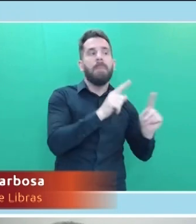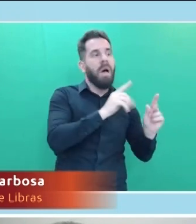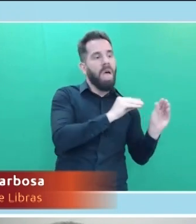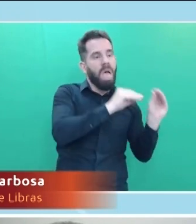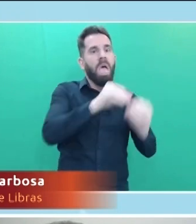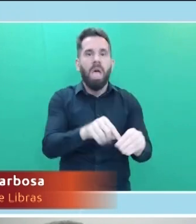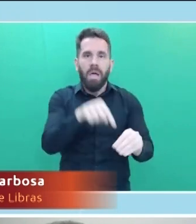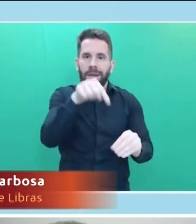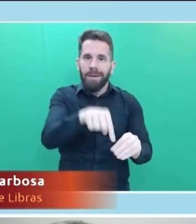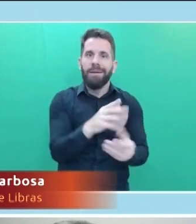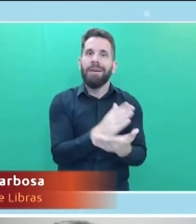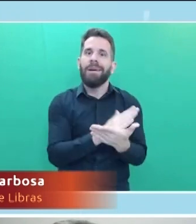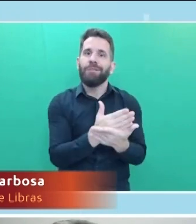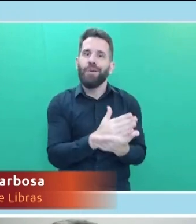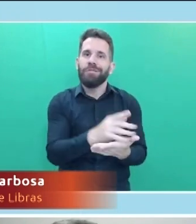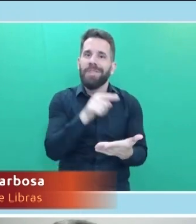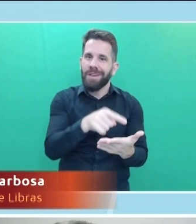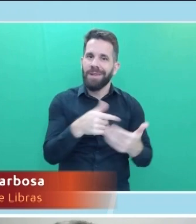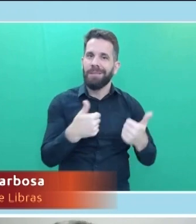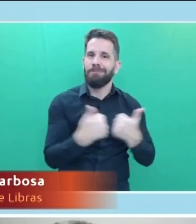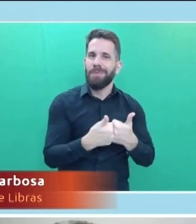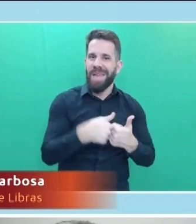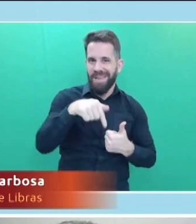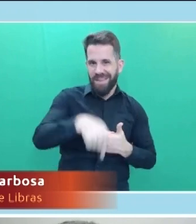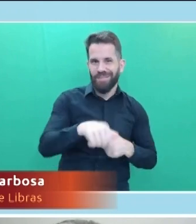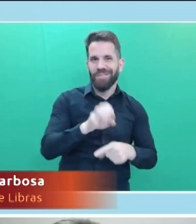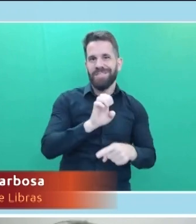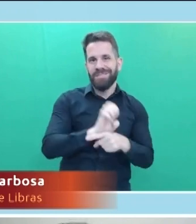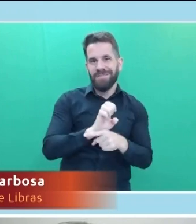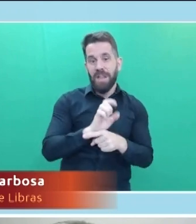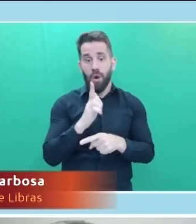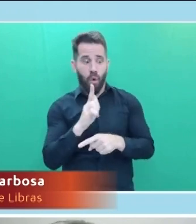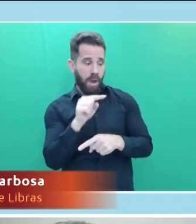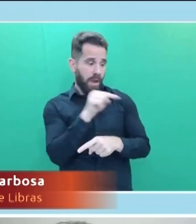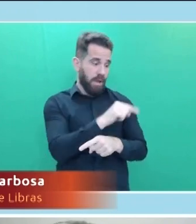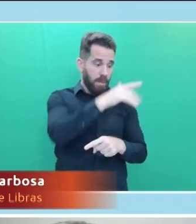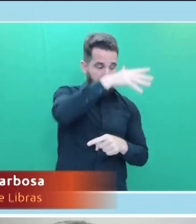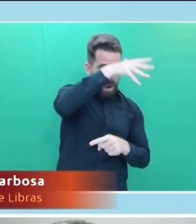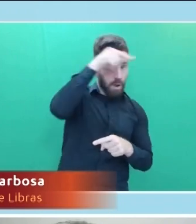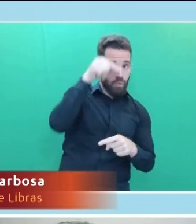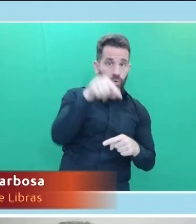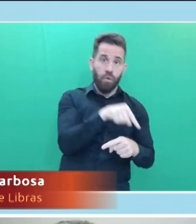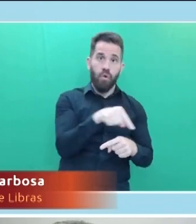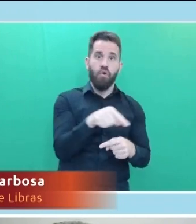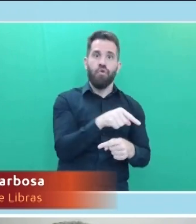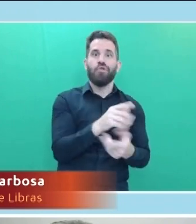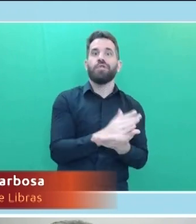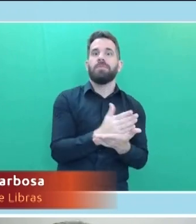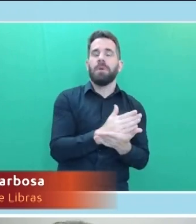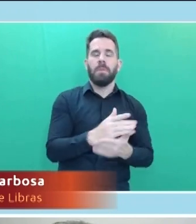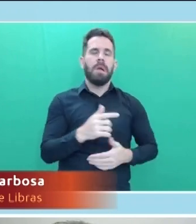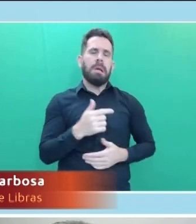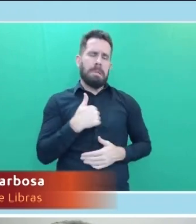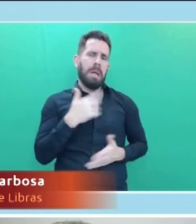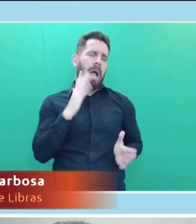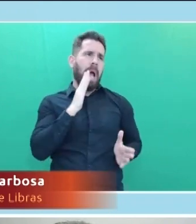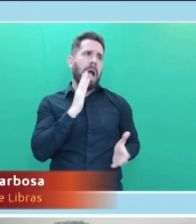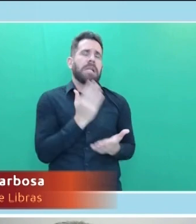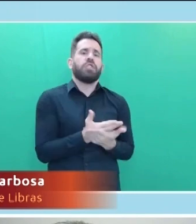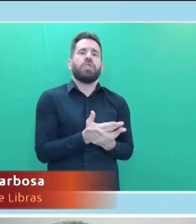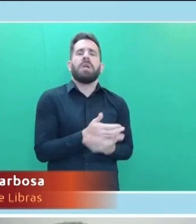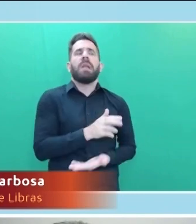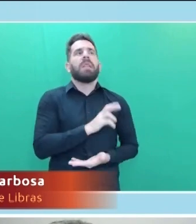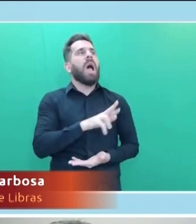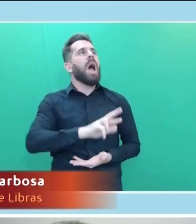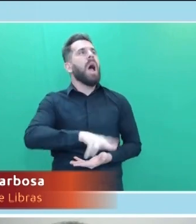Goiás. Então, não houve um aumento, a gente acredita que não houve um aumento do povo